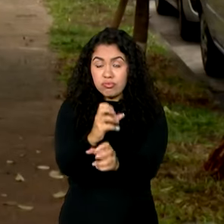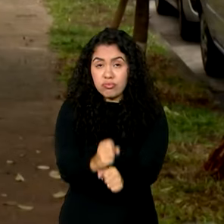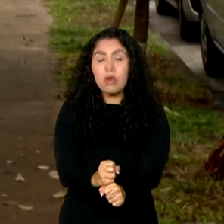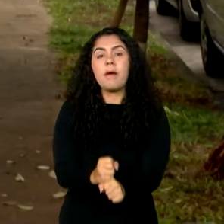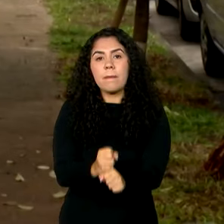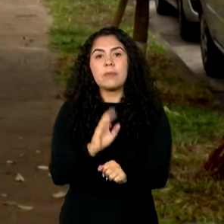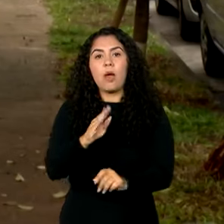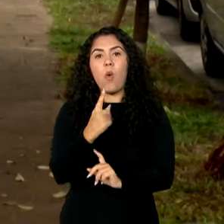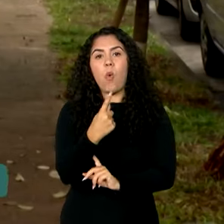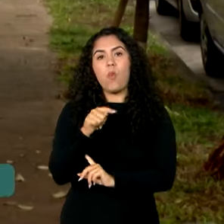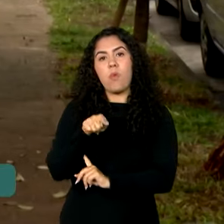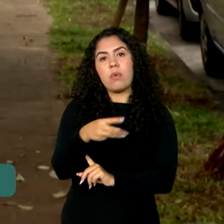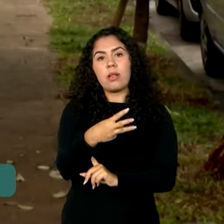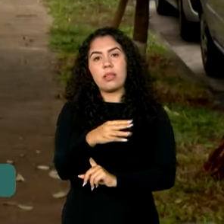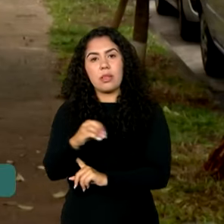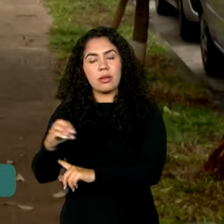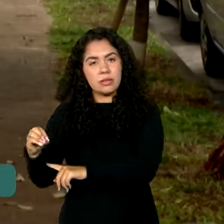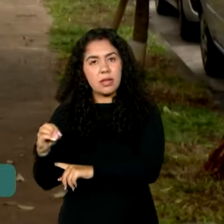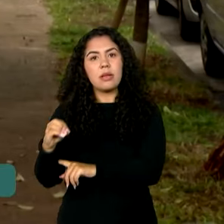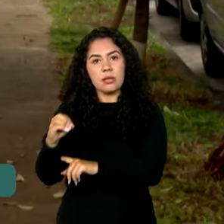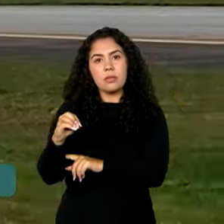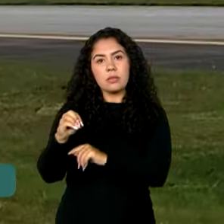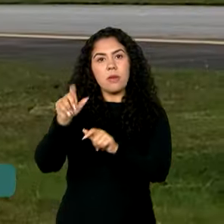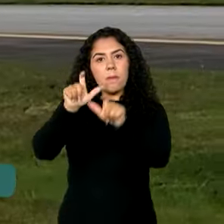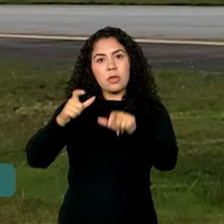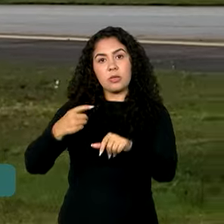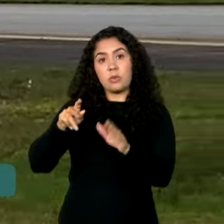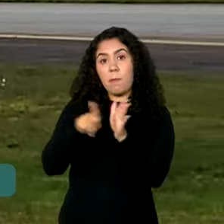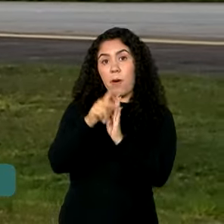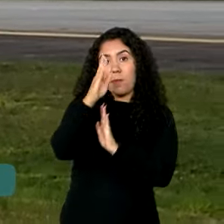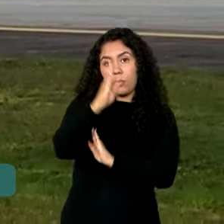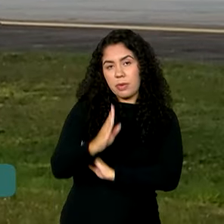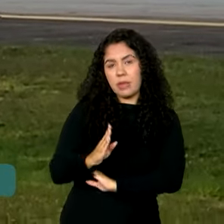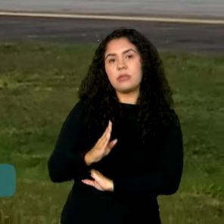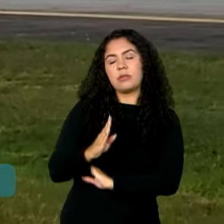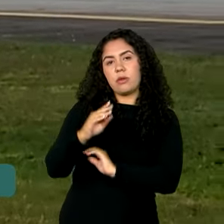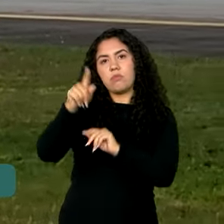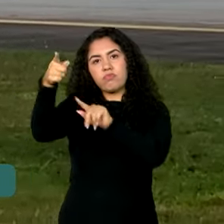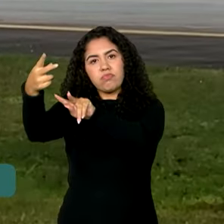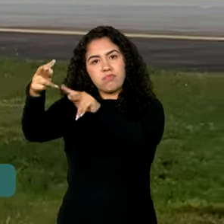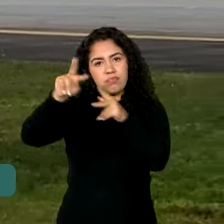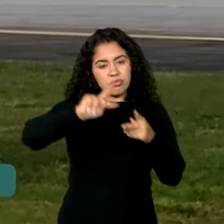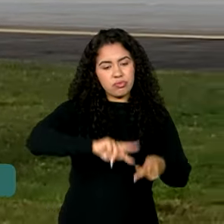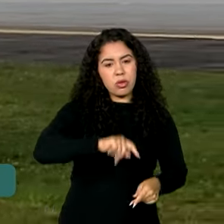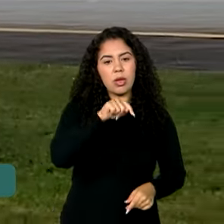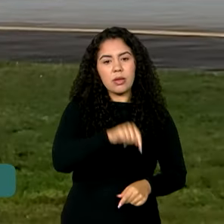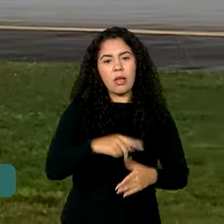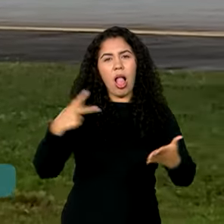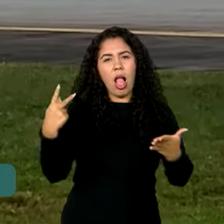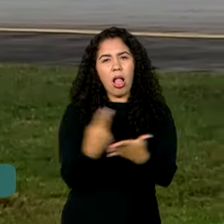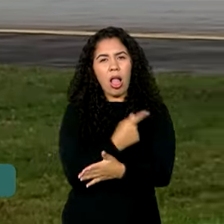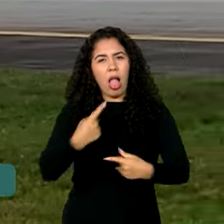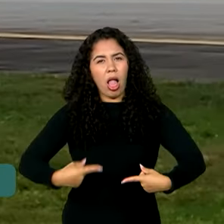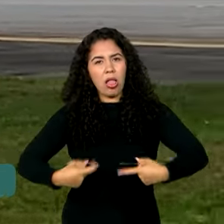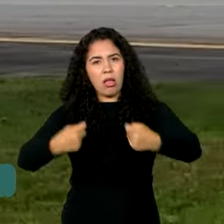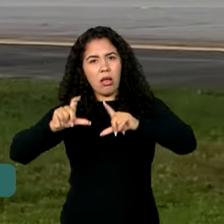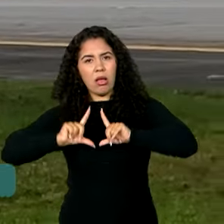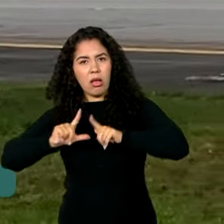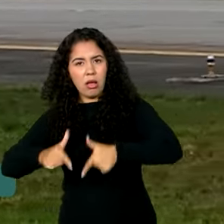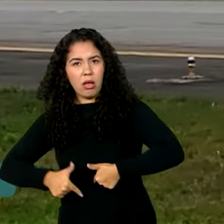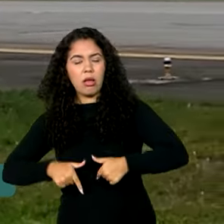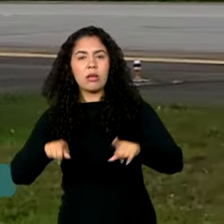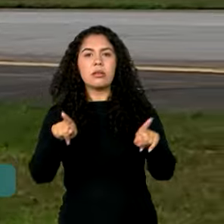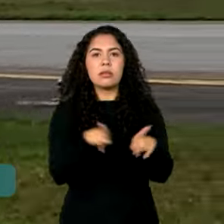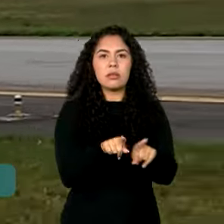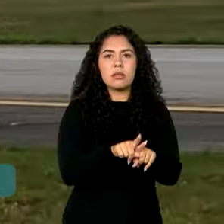repatriou mais de 1.300 passageiros do Líbano, país que vem sofrendo bombardeios de Israel em meio ao conflito com Hamas e o